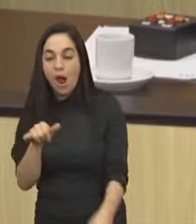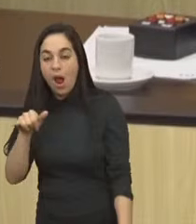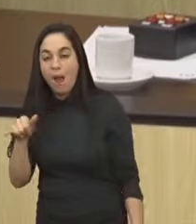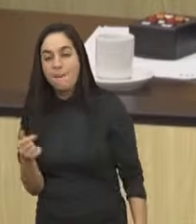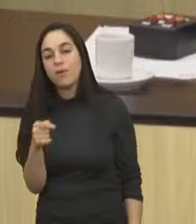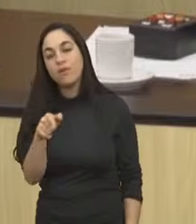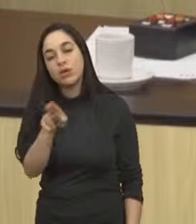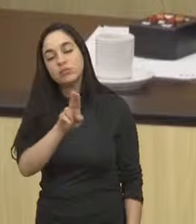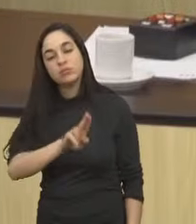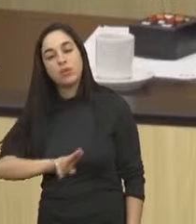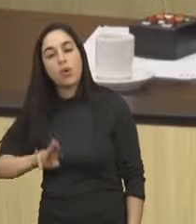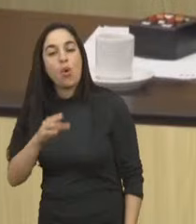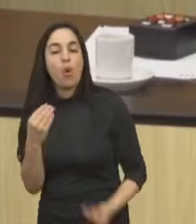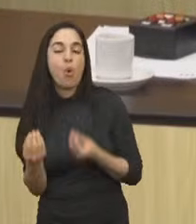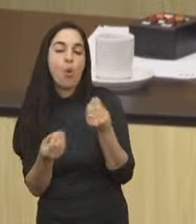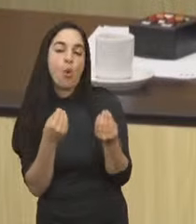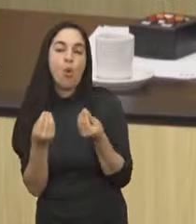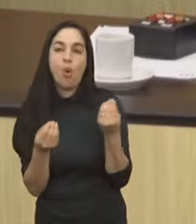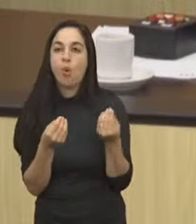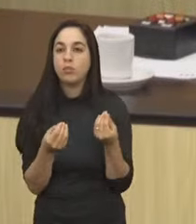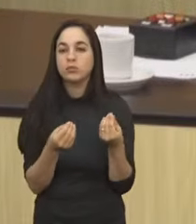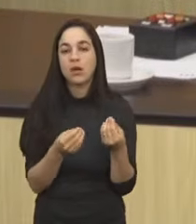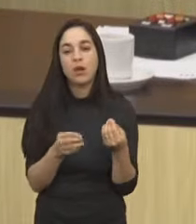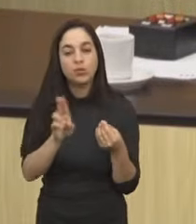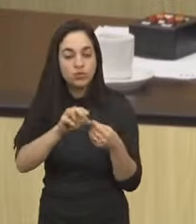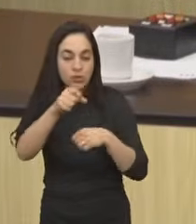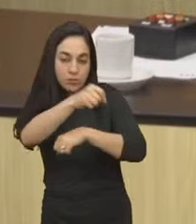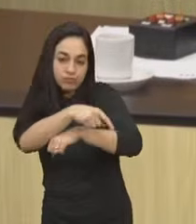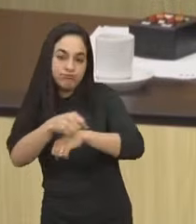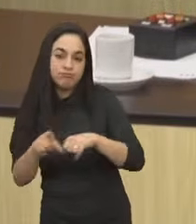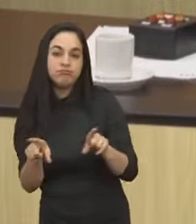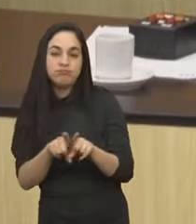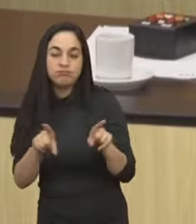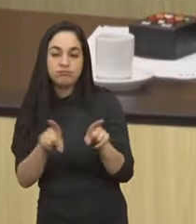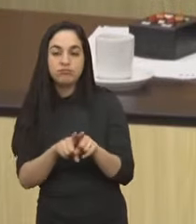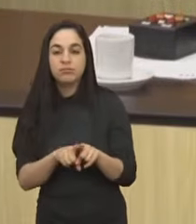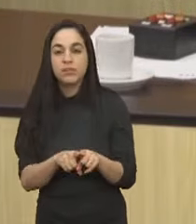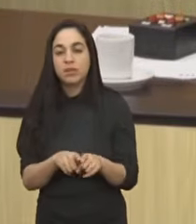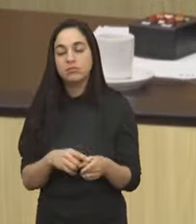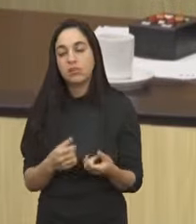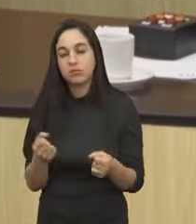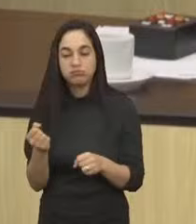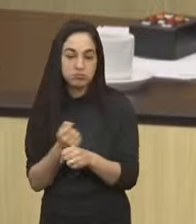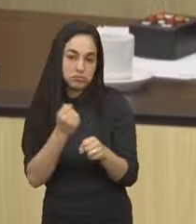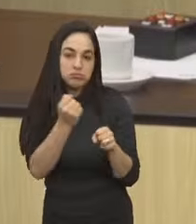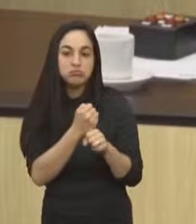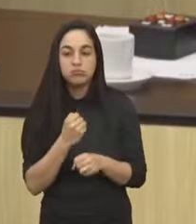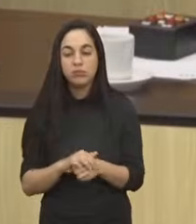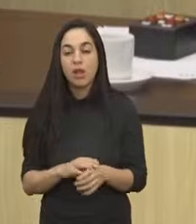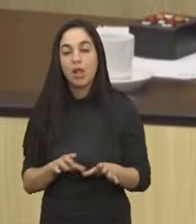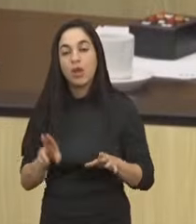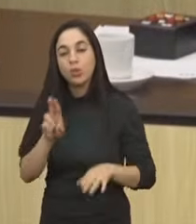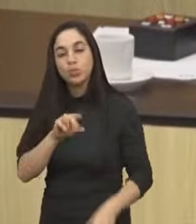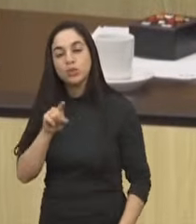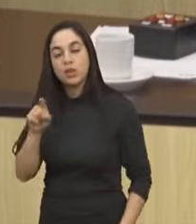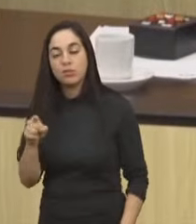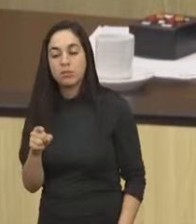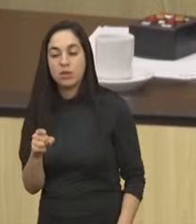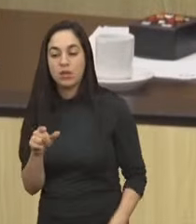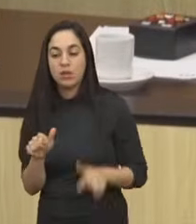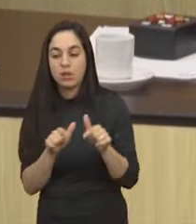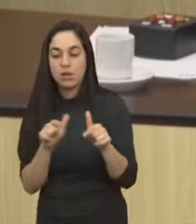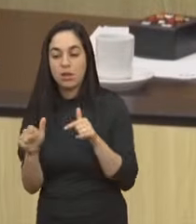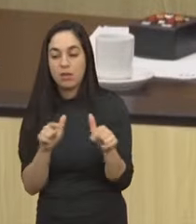reaproveitamento, como compostagem ou produção de biomassa, contribuindo para práticas sustentáveis